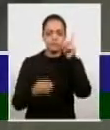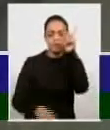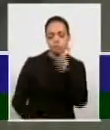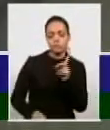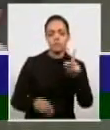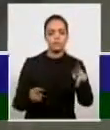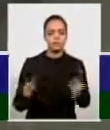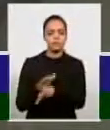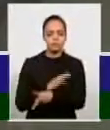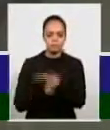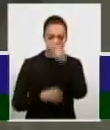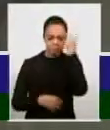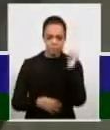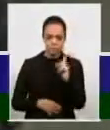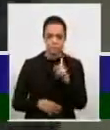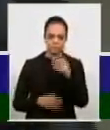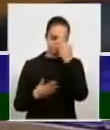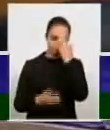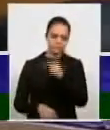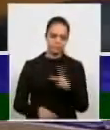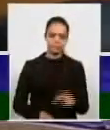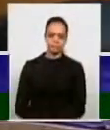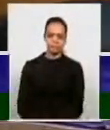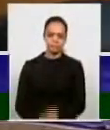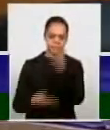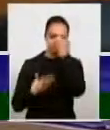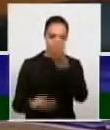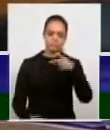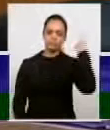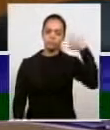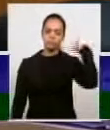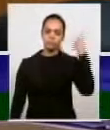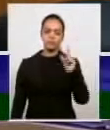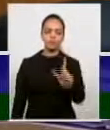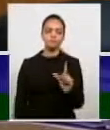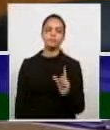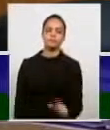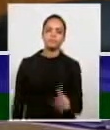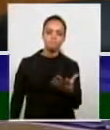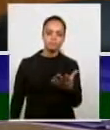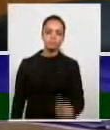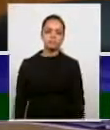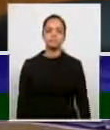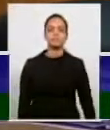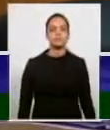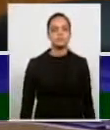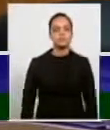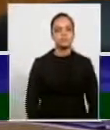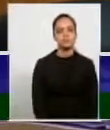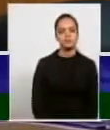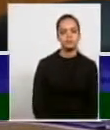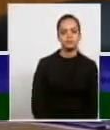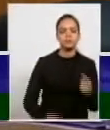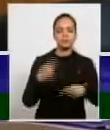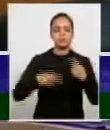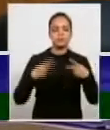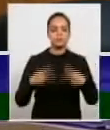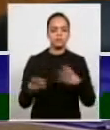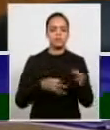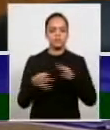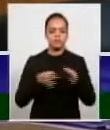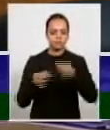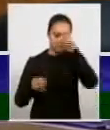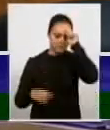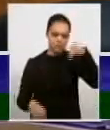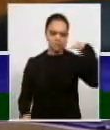direito do próximo. Muito obrigado, senhor presidente. Obrigado, vereador Lelis Lima. Em discussão ao projeto